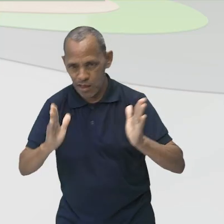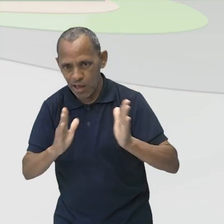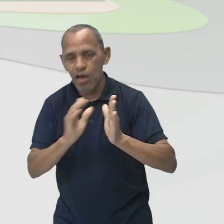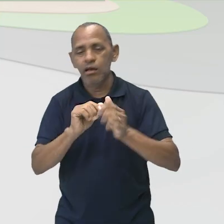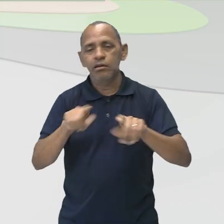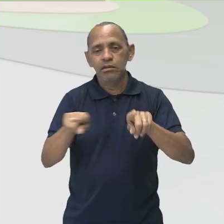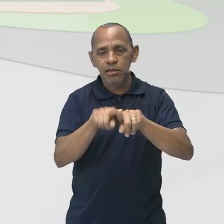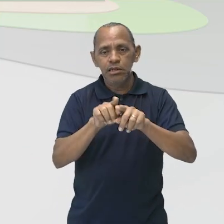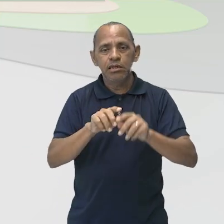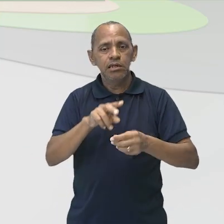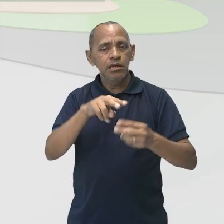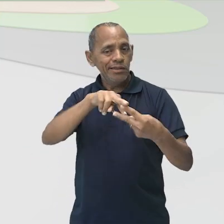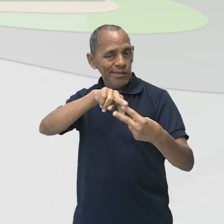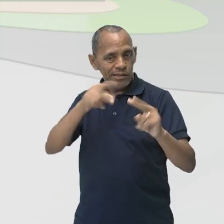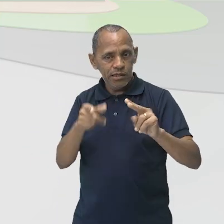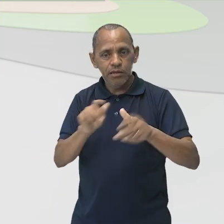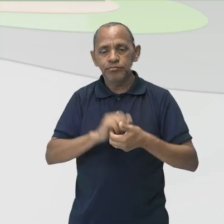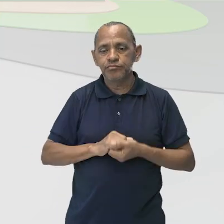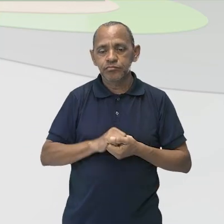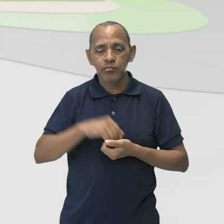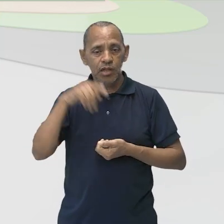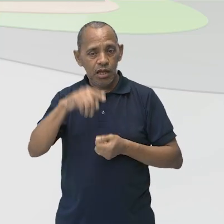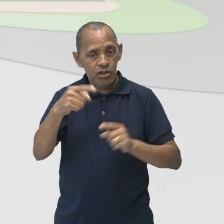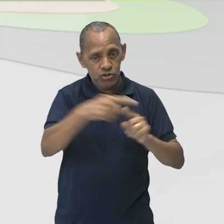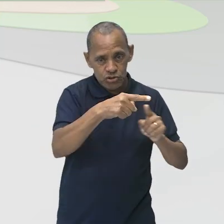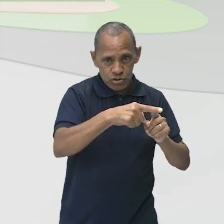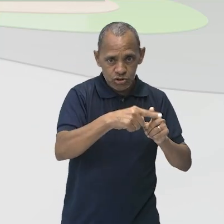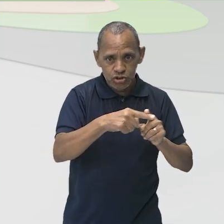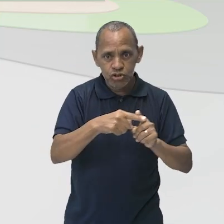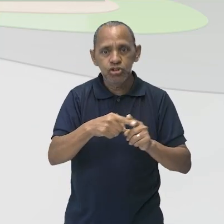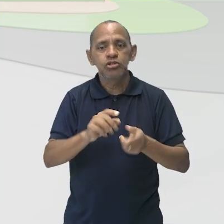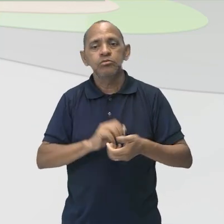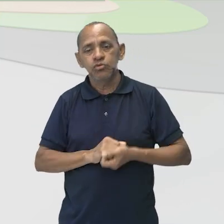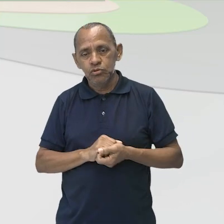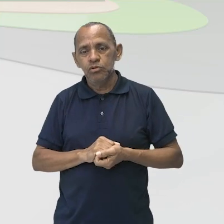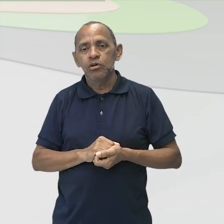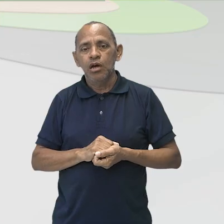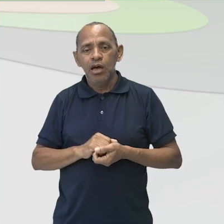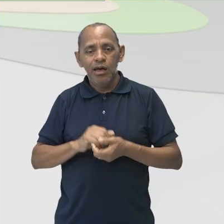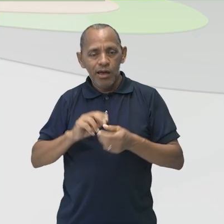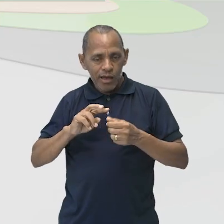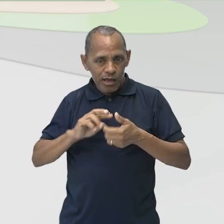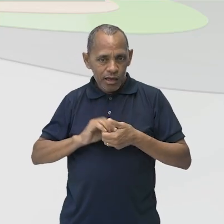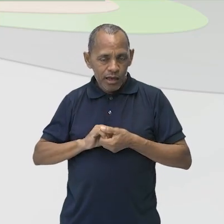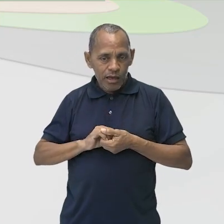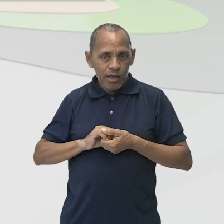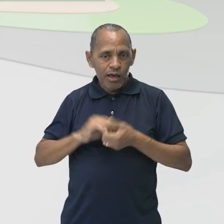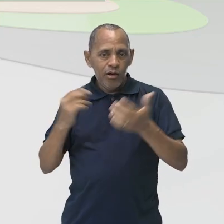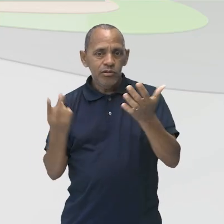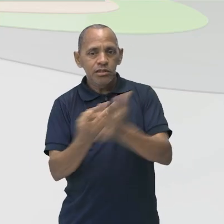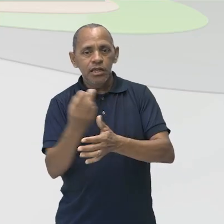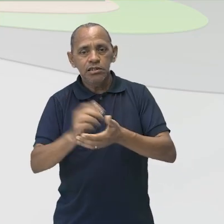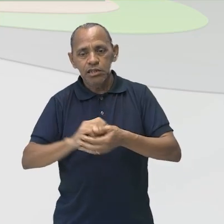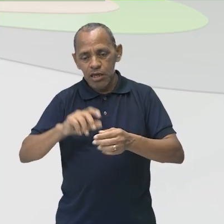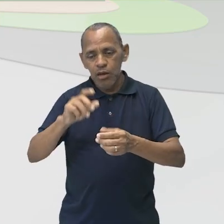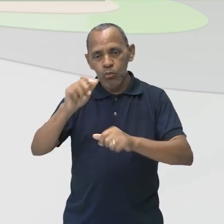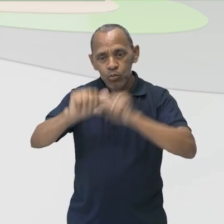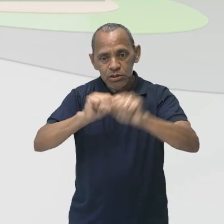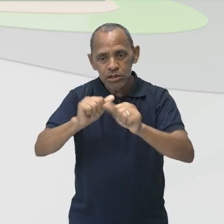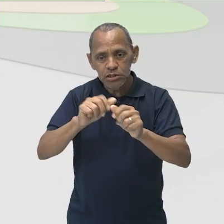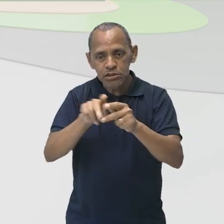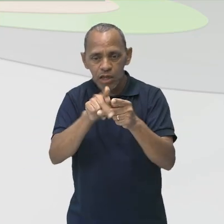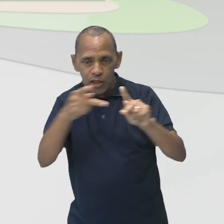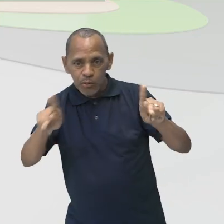DNA. Essas mutações, a gente percebe que elas vão ocasionar mudanças na proteína, que é a